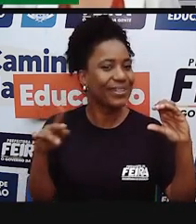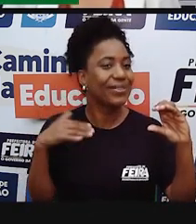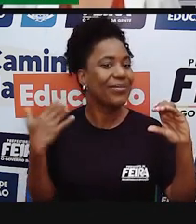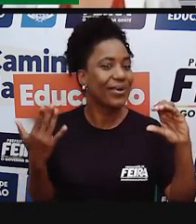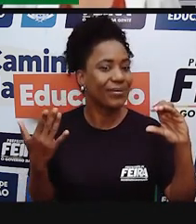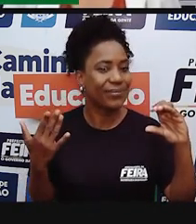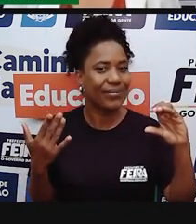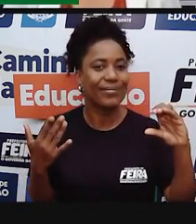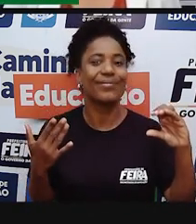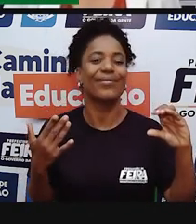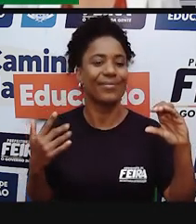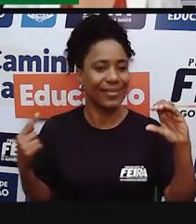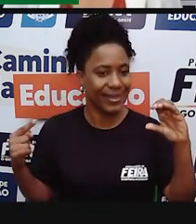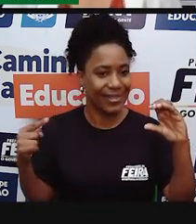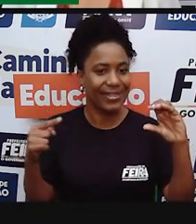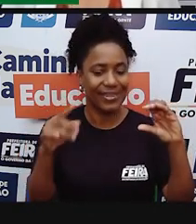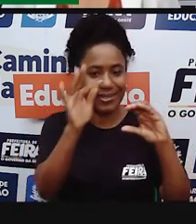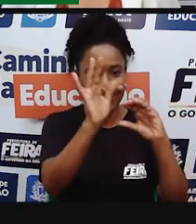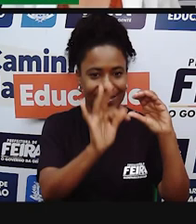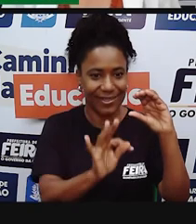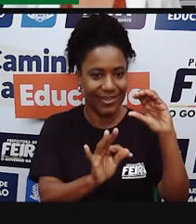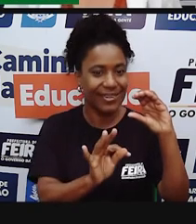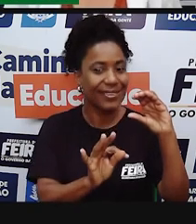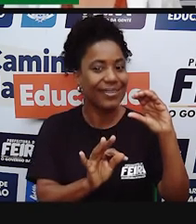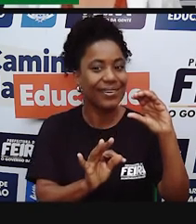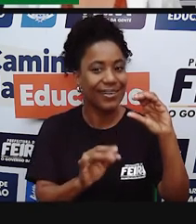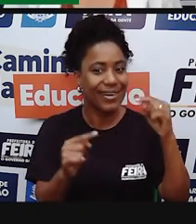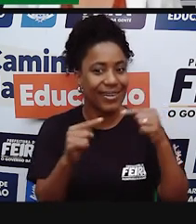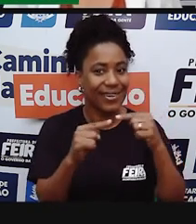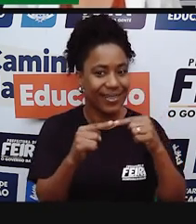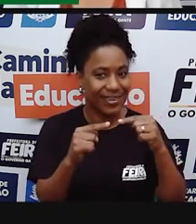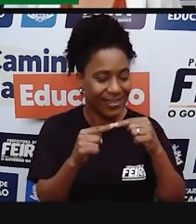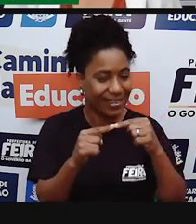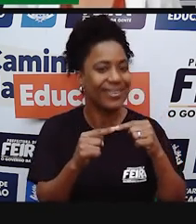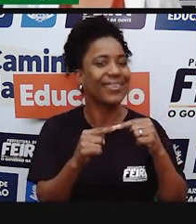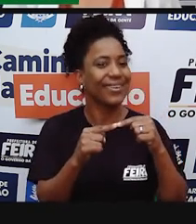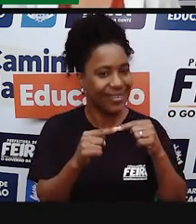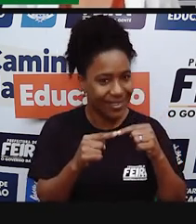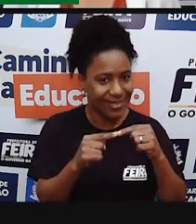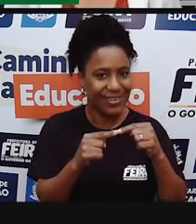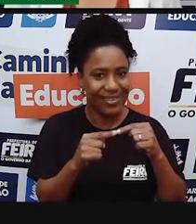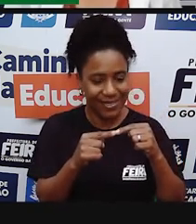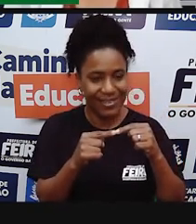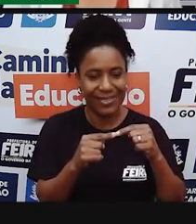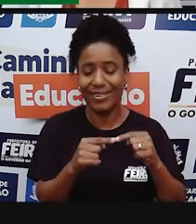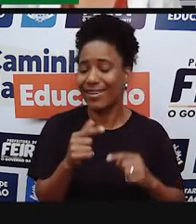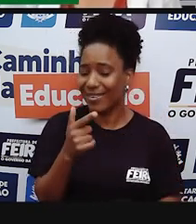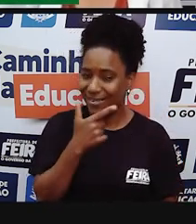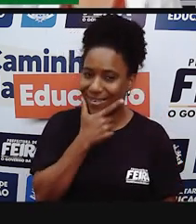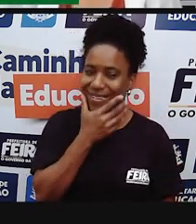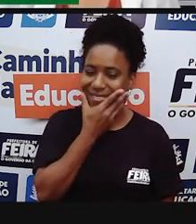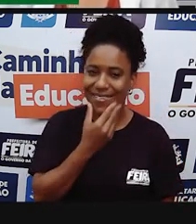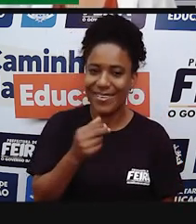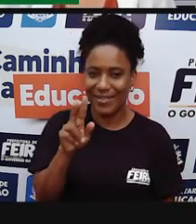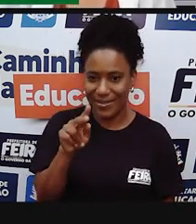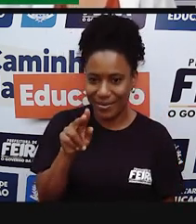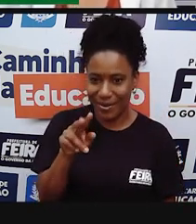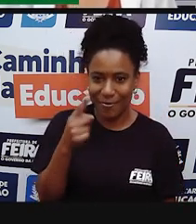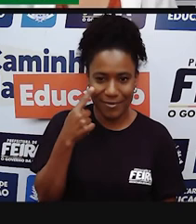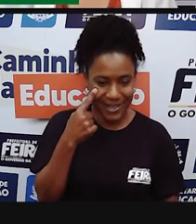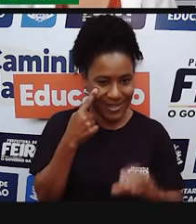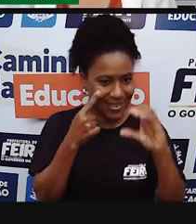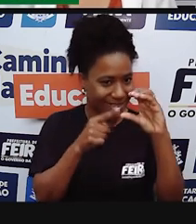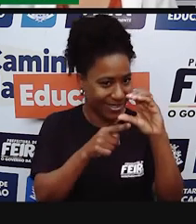texto Johnny essa Bros brother então Johnny é o irmão de luz vamos